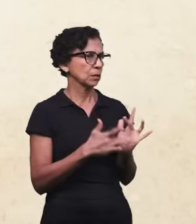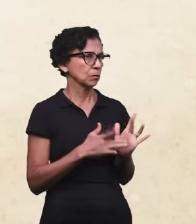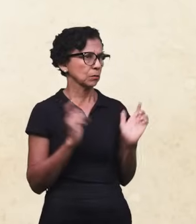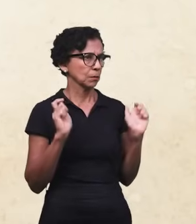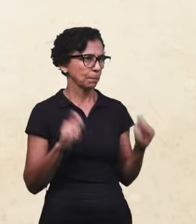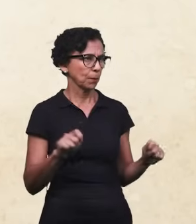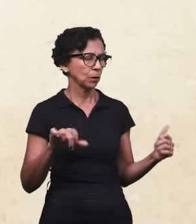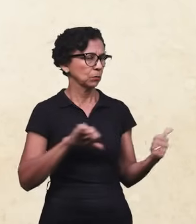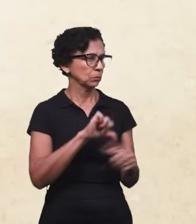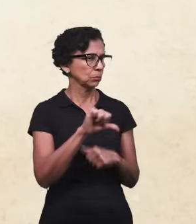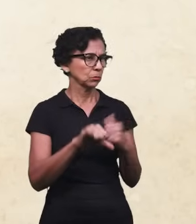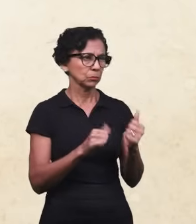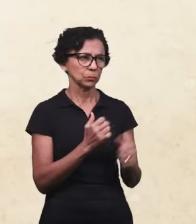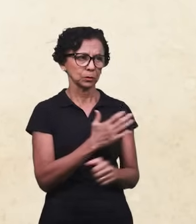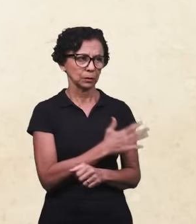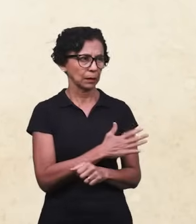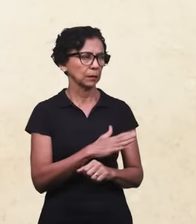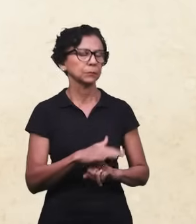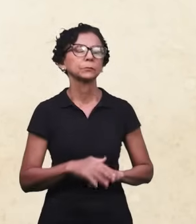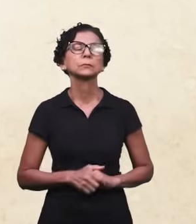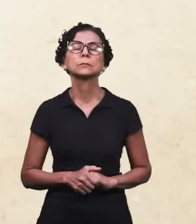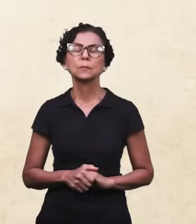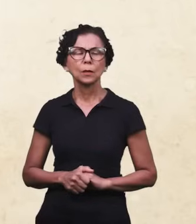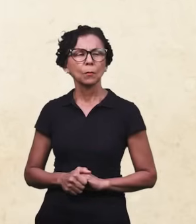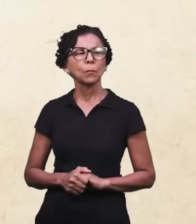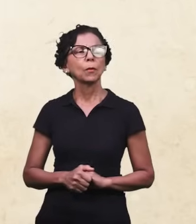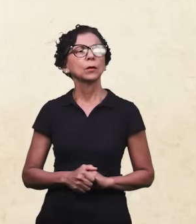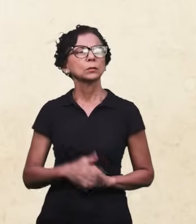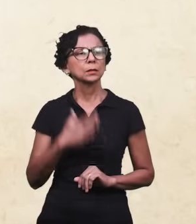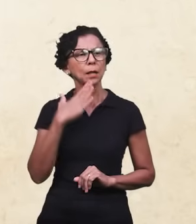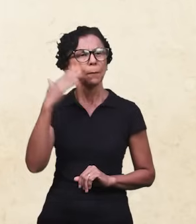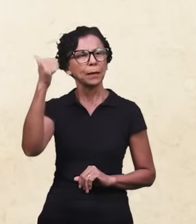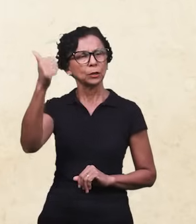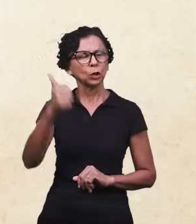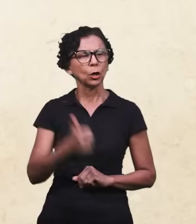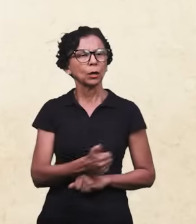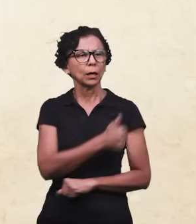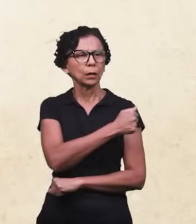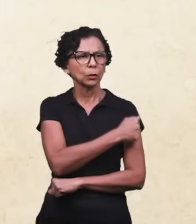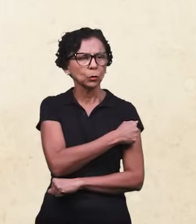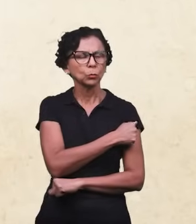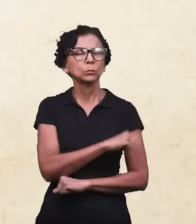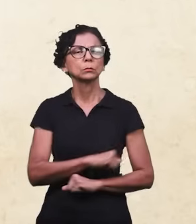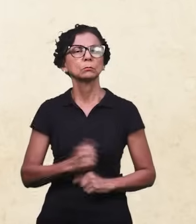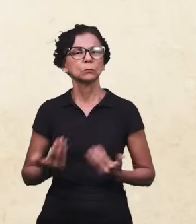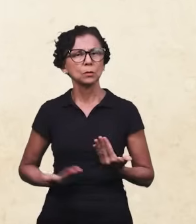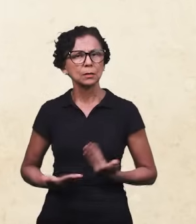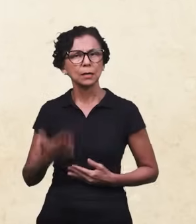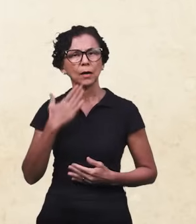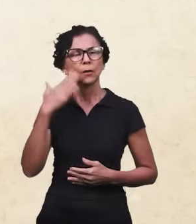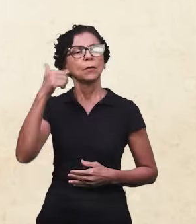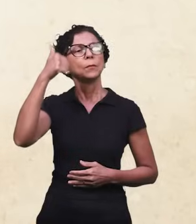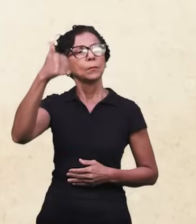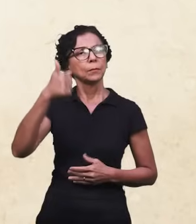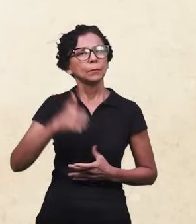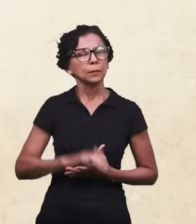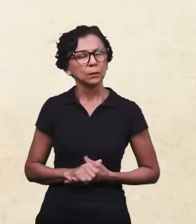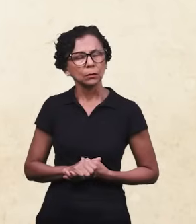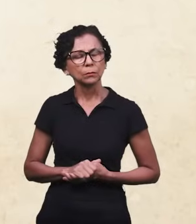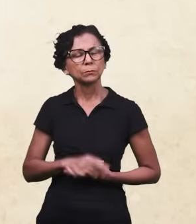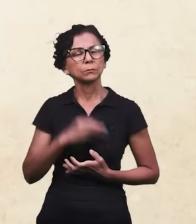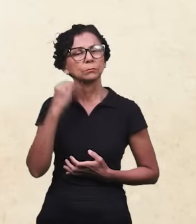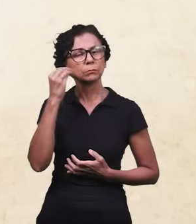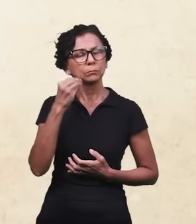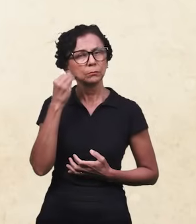Jesus ele pode mudar as nossas vidas, pode nos fazer um homem melhor, um aluno melhor e principalmente um servo melhor. Então foi